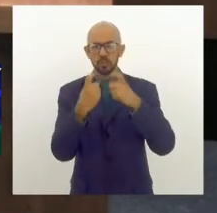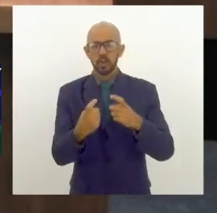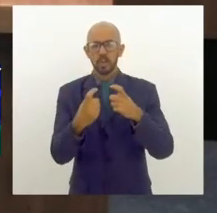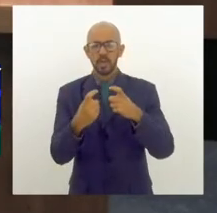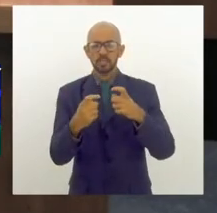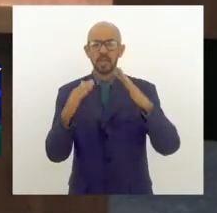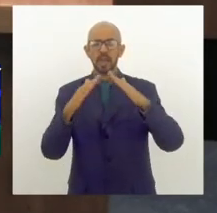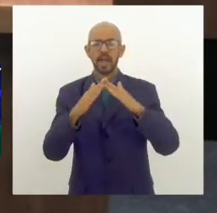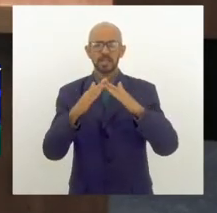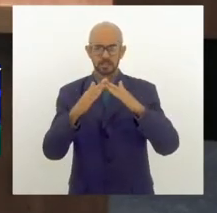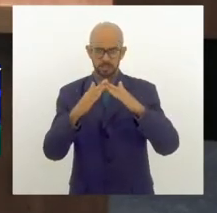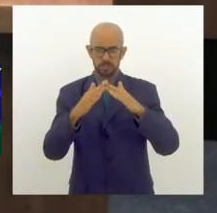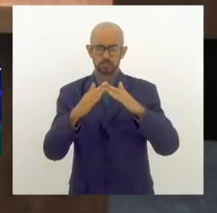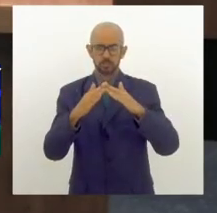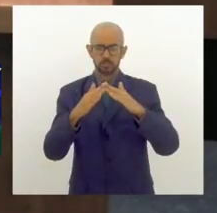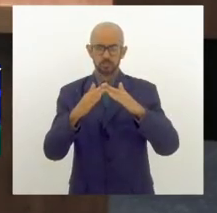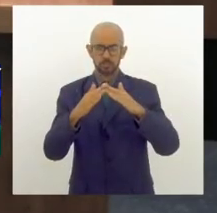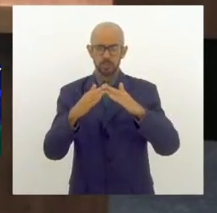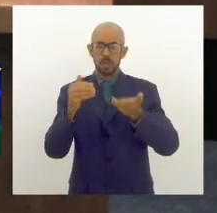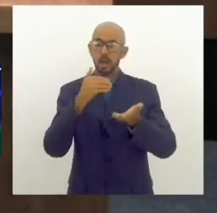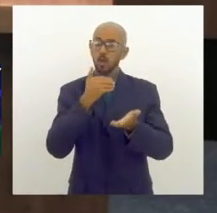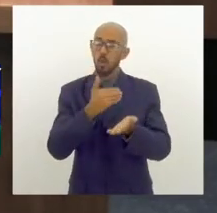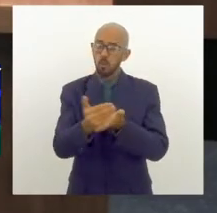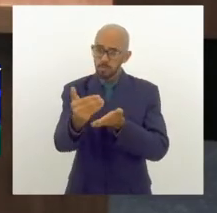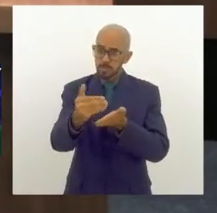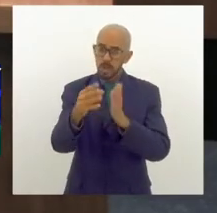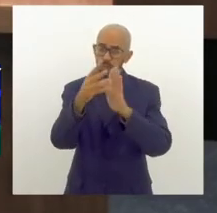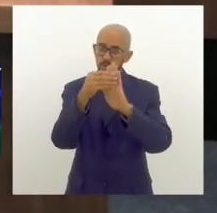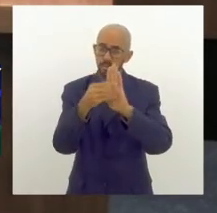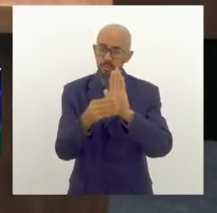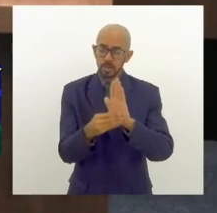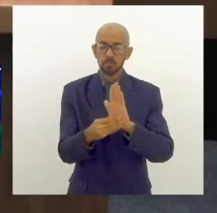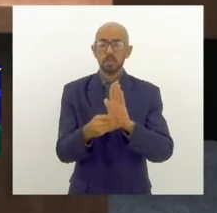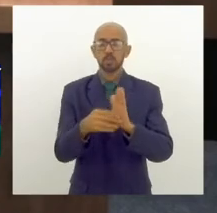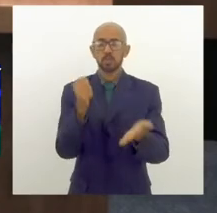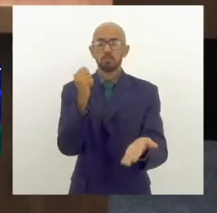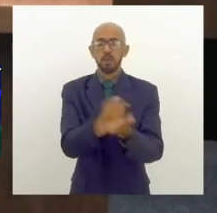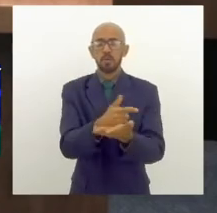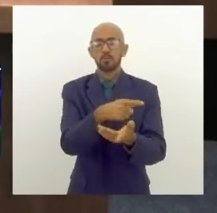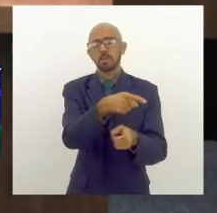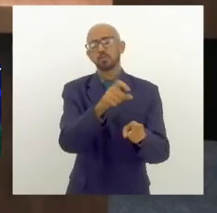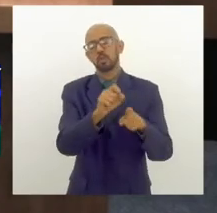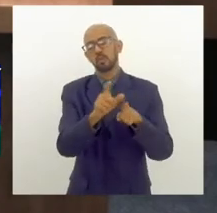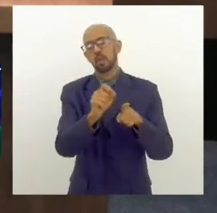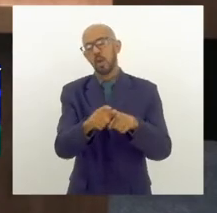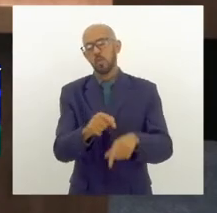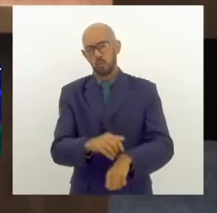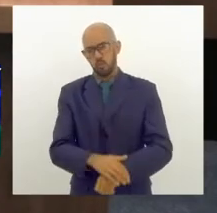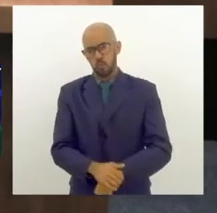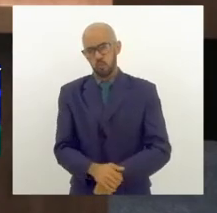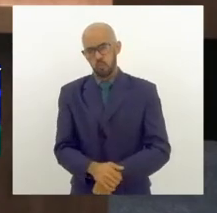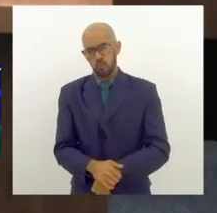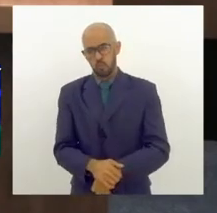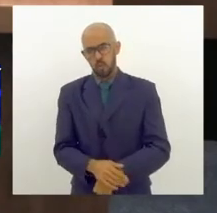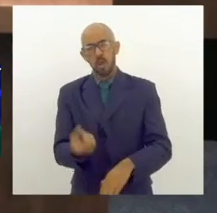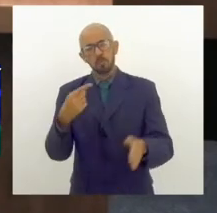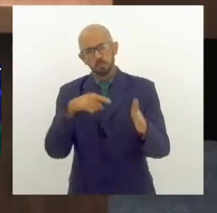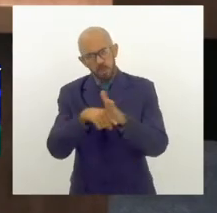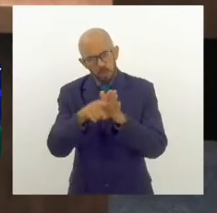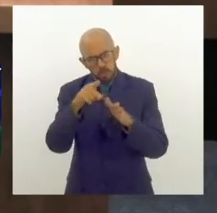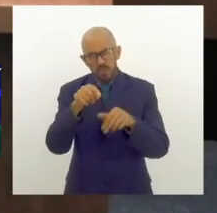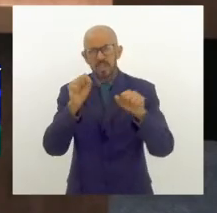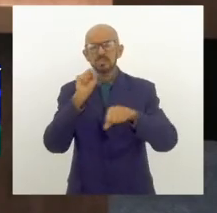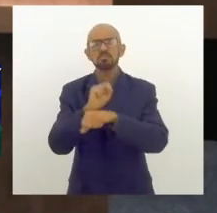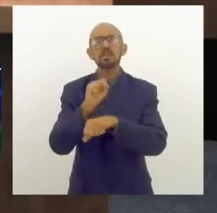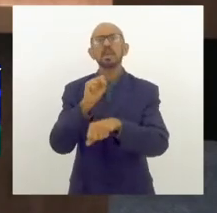doméstica em prática? Para começar o cadastramento e o pagamento desse aluguel. O que o senhor está esperando